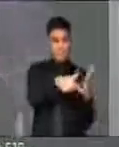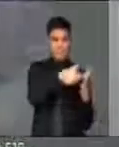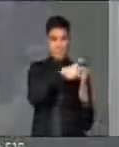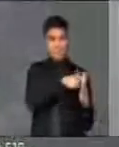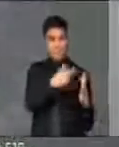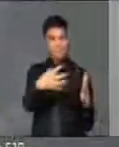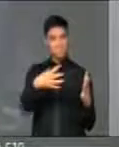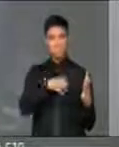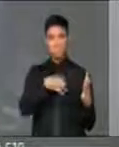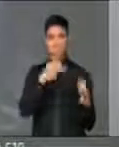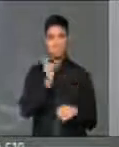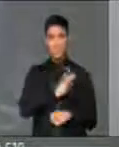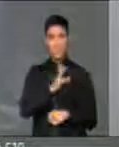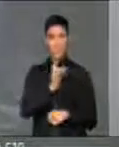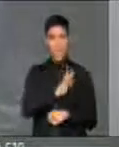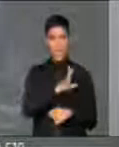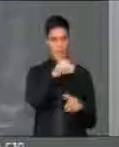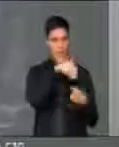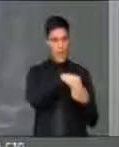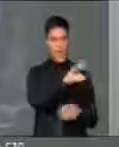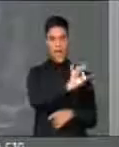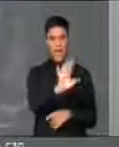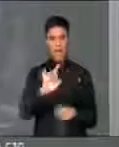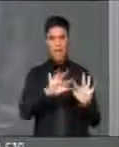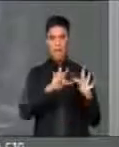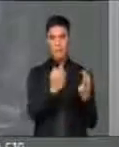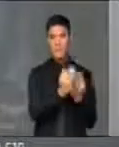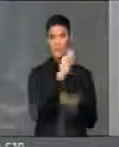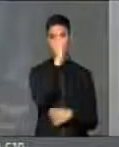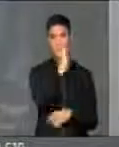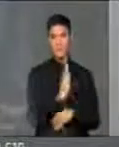o medo está presente em cada família brasileira.